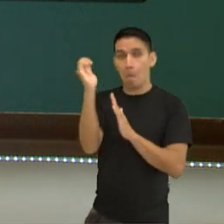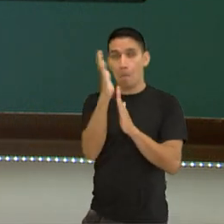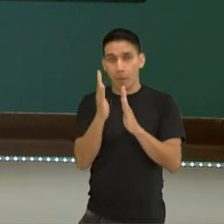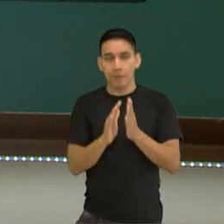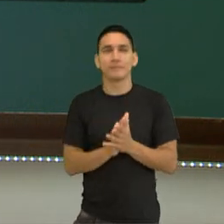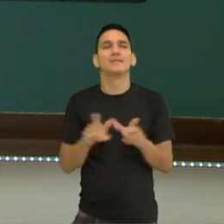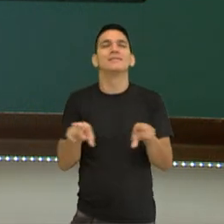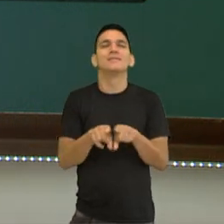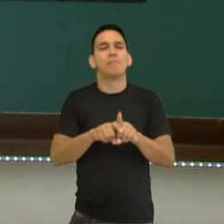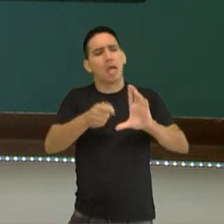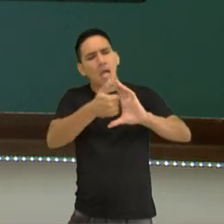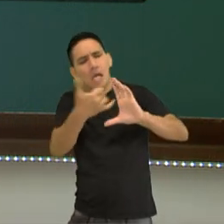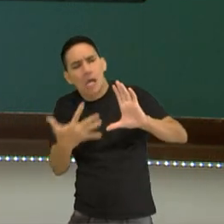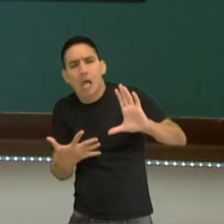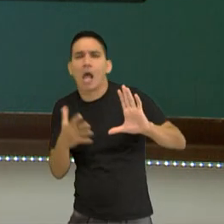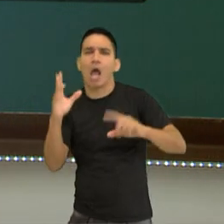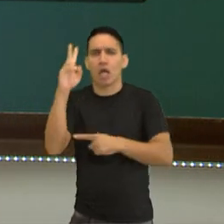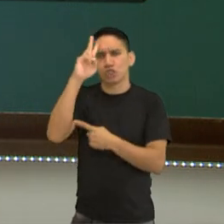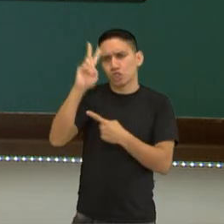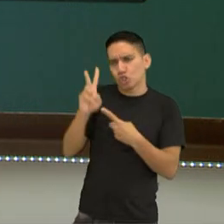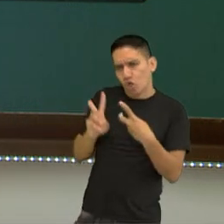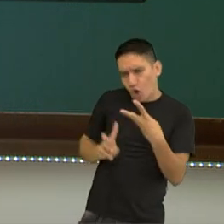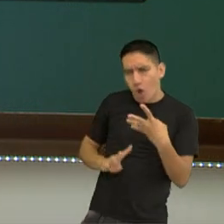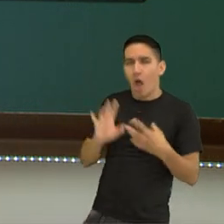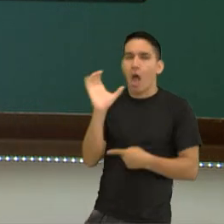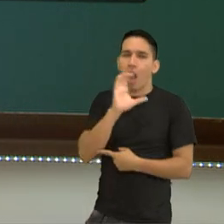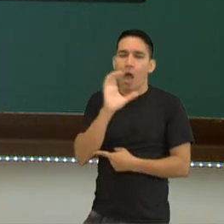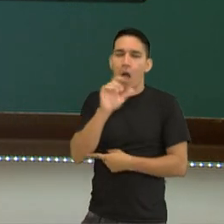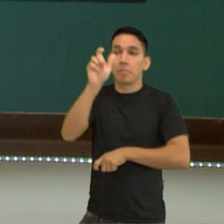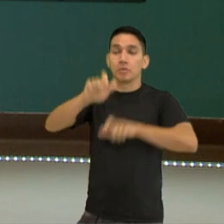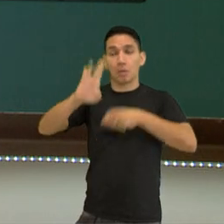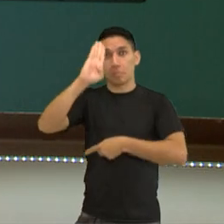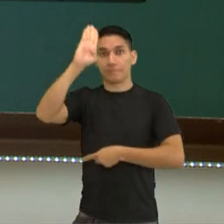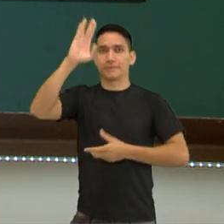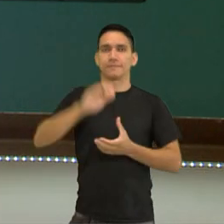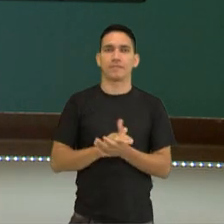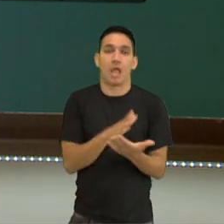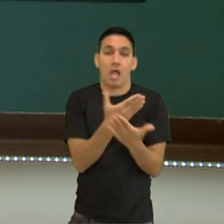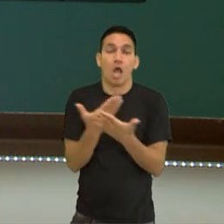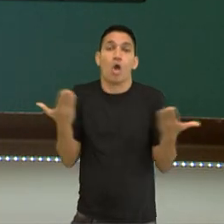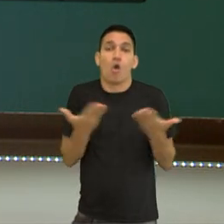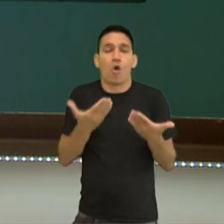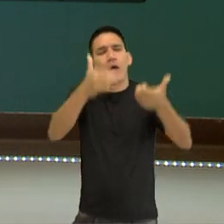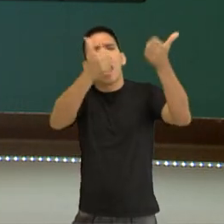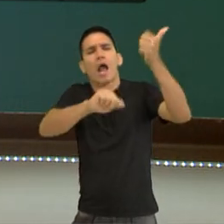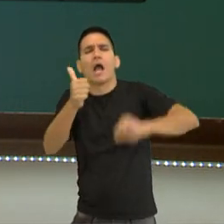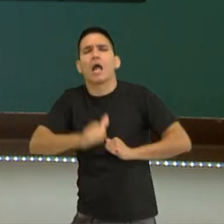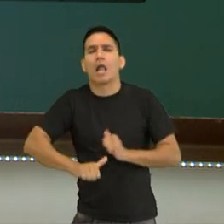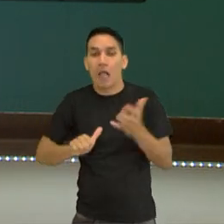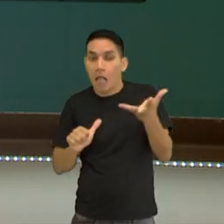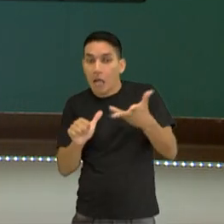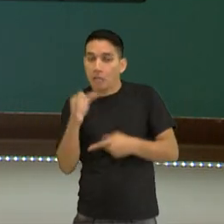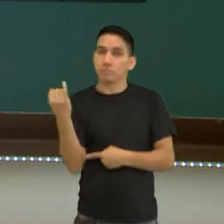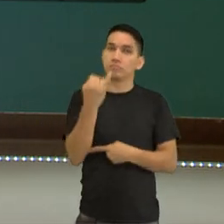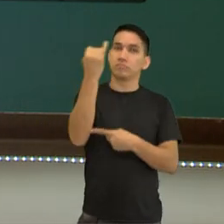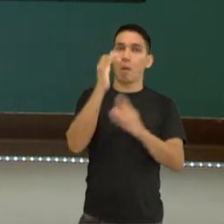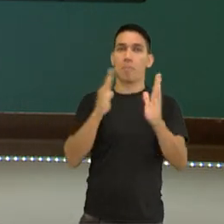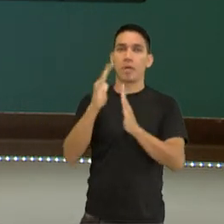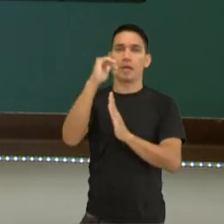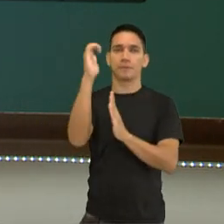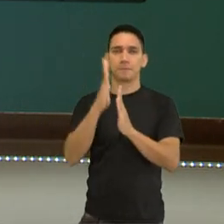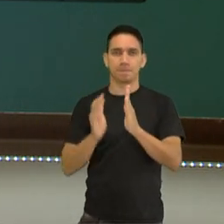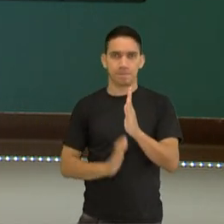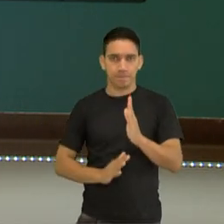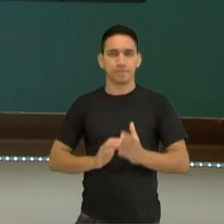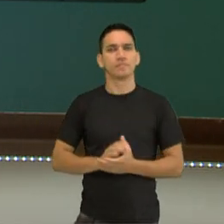e breve histórico dos principais compositores. E na aula de hoje iremos analisar importantes elementos da música do período